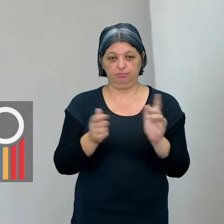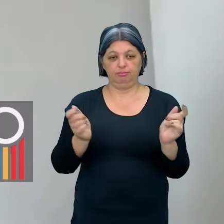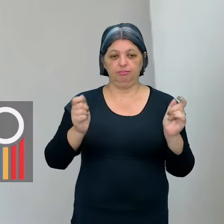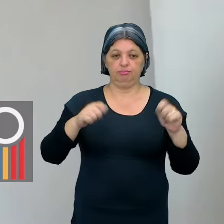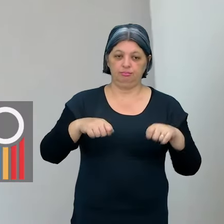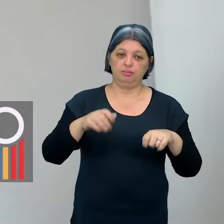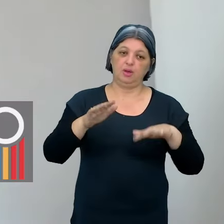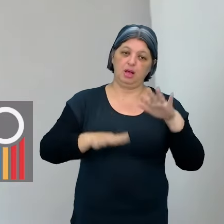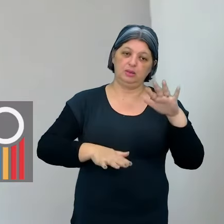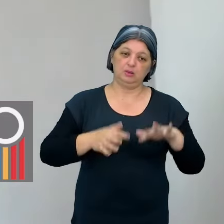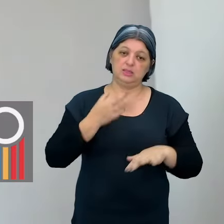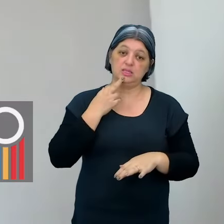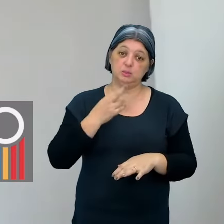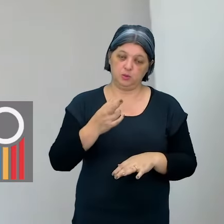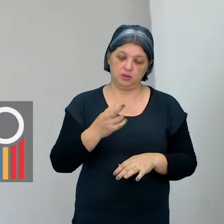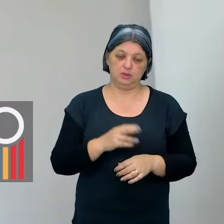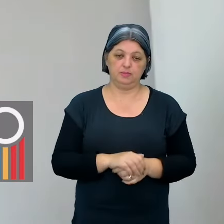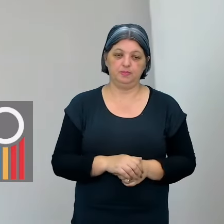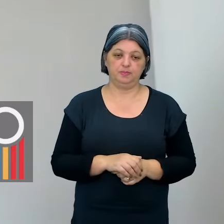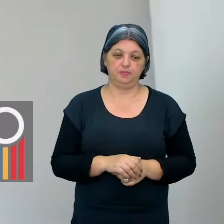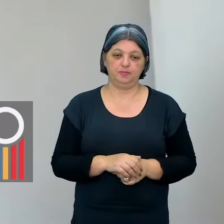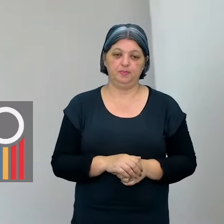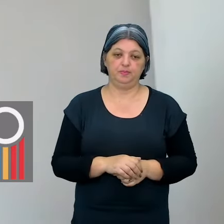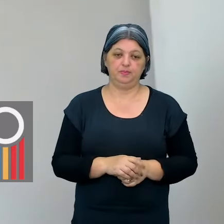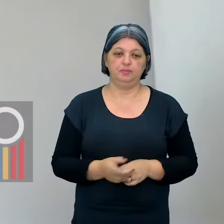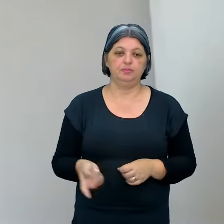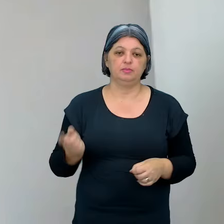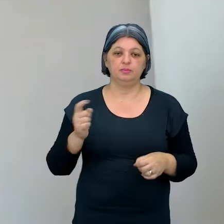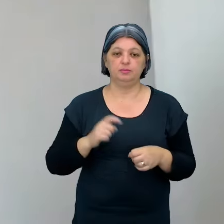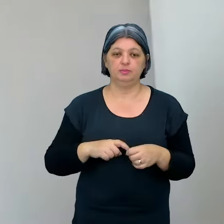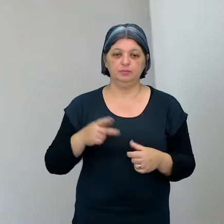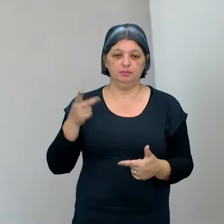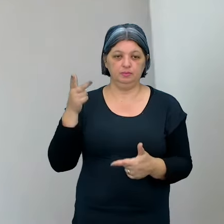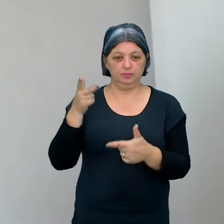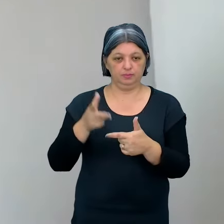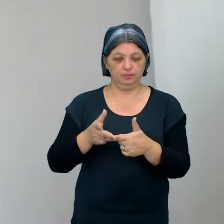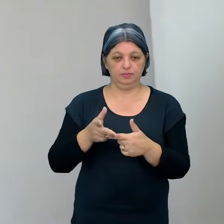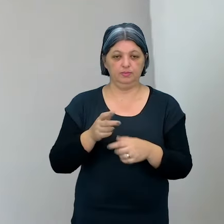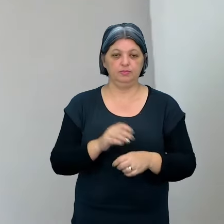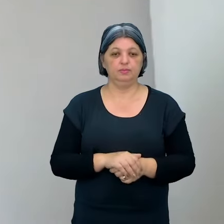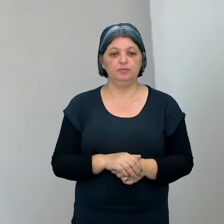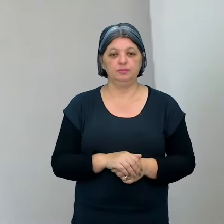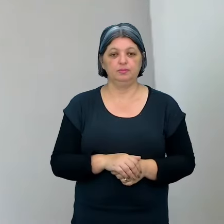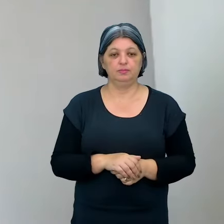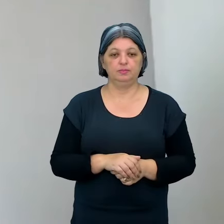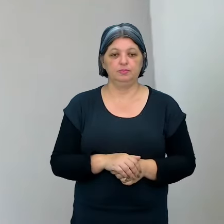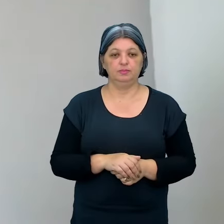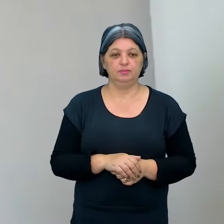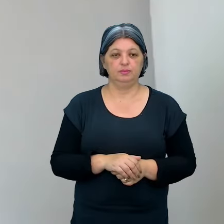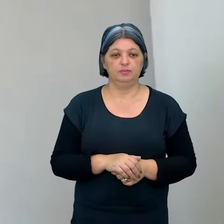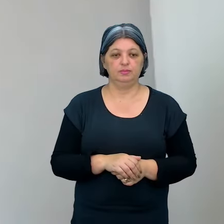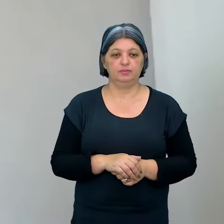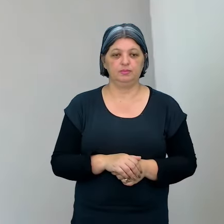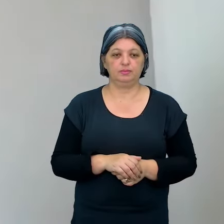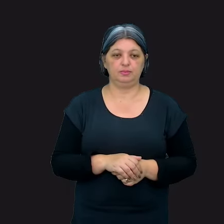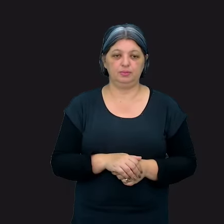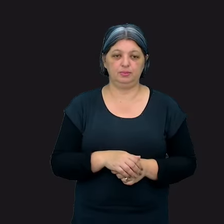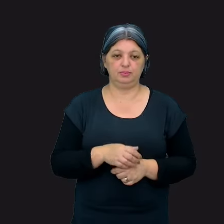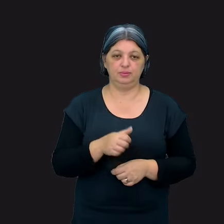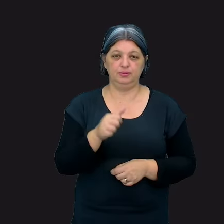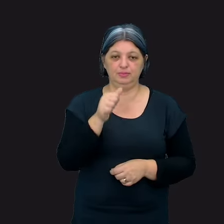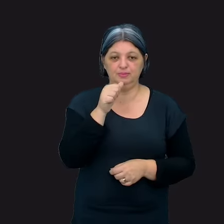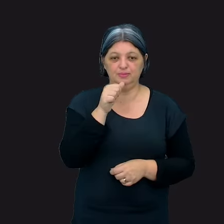possível resposta, tá bom? Vamos retomar então aqui ao vídeo. Vou beber uma aguinha, que eu também estou com